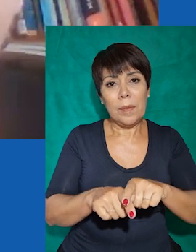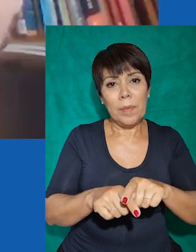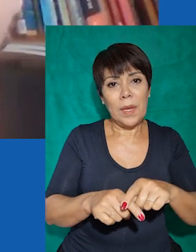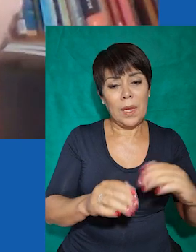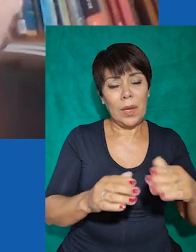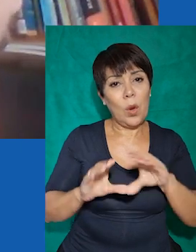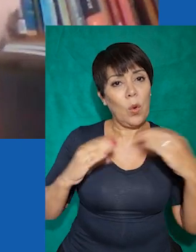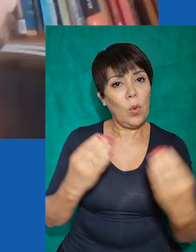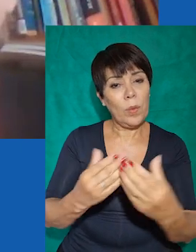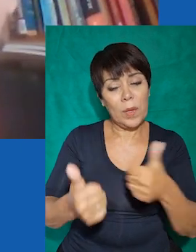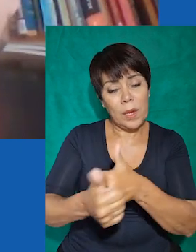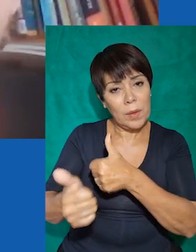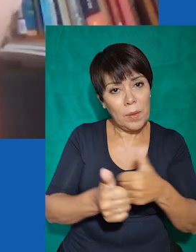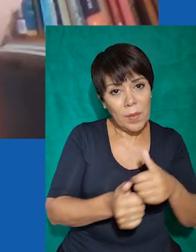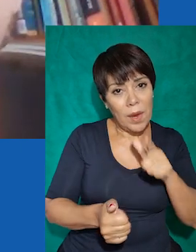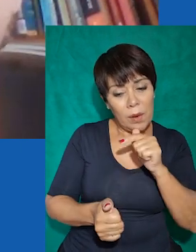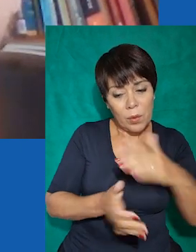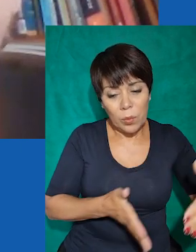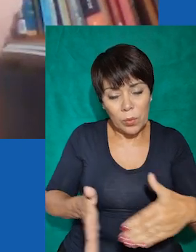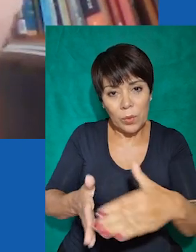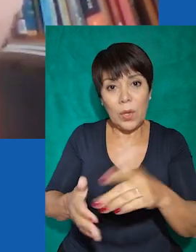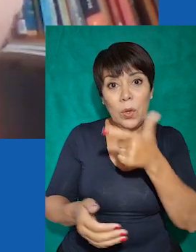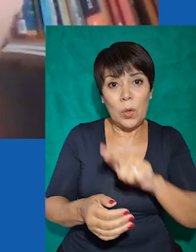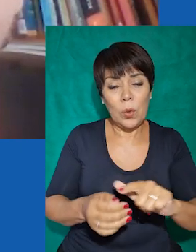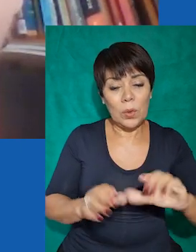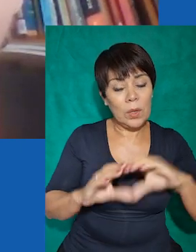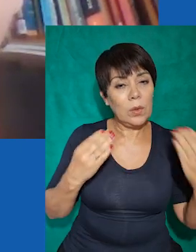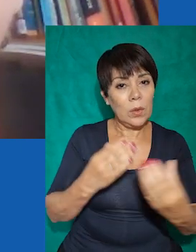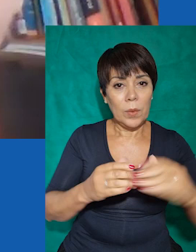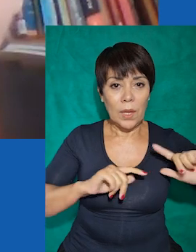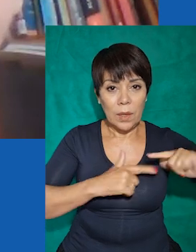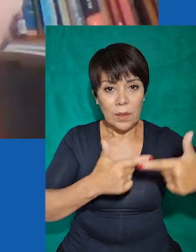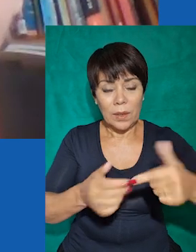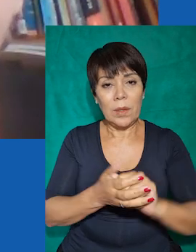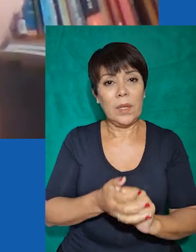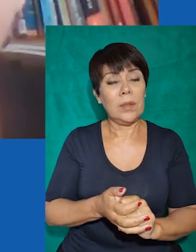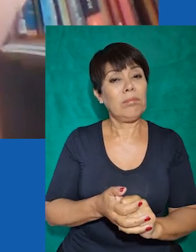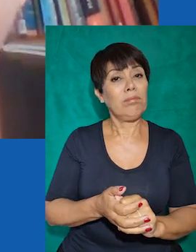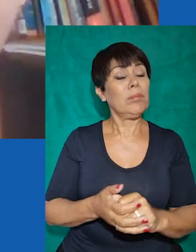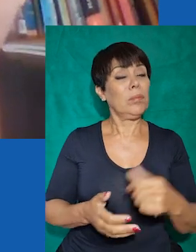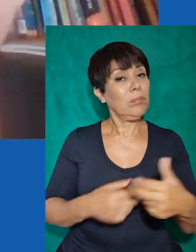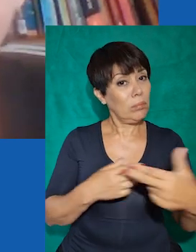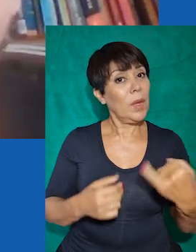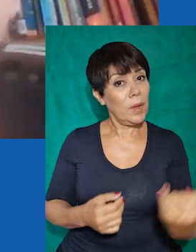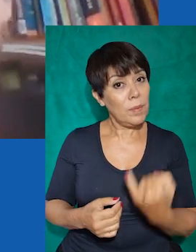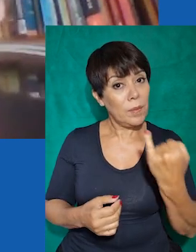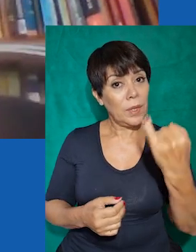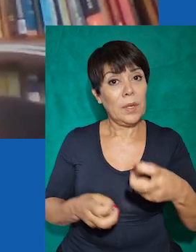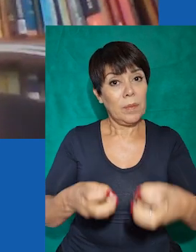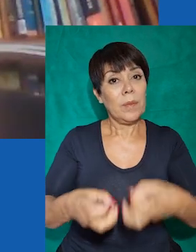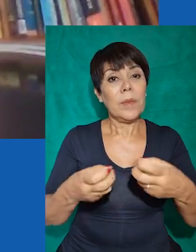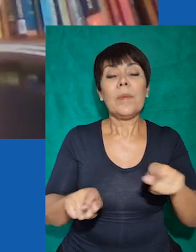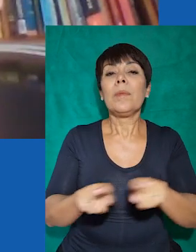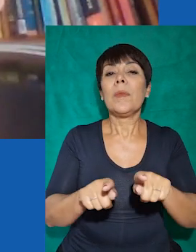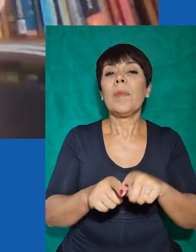outras comunidades tradicionais, e isso foi um passo importante para que se perceba a